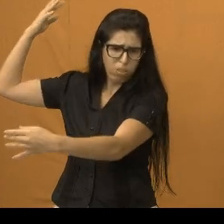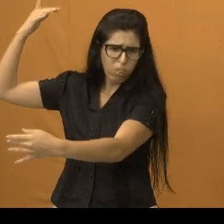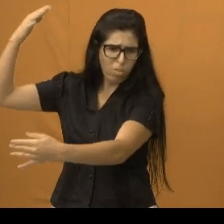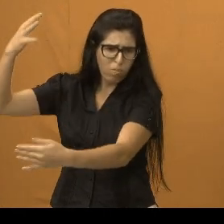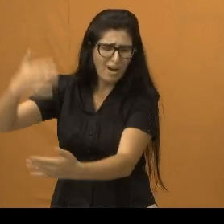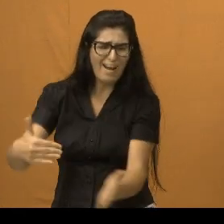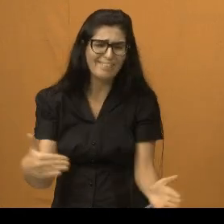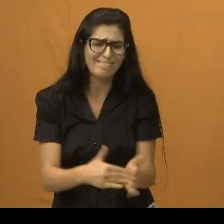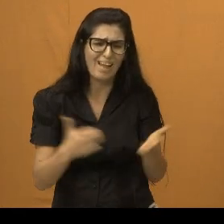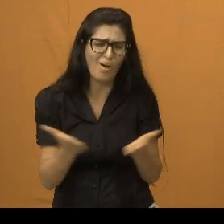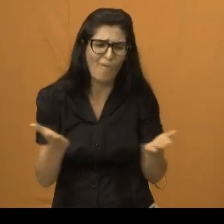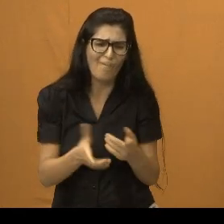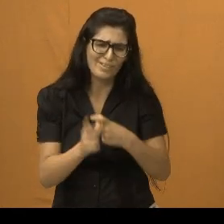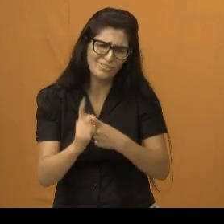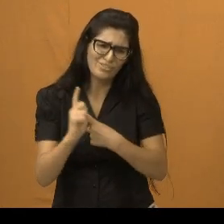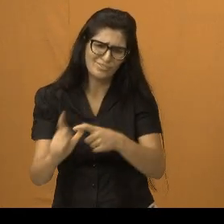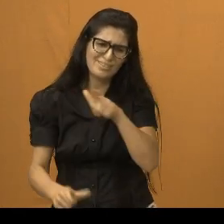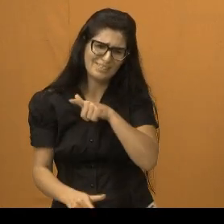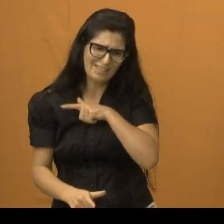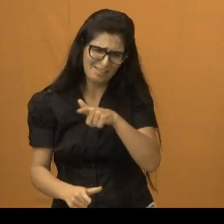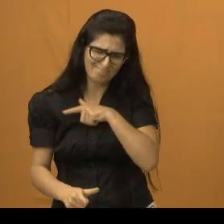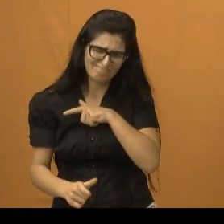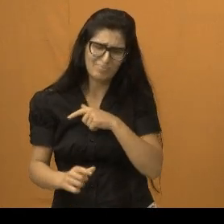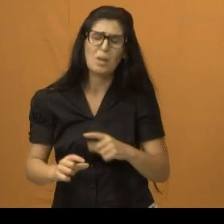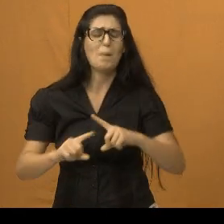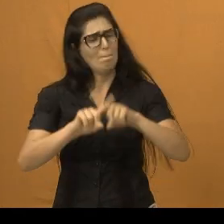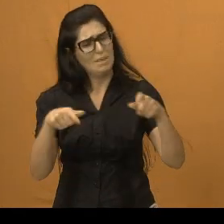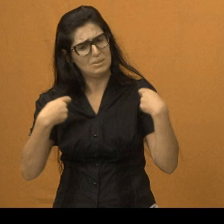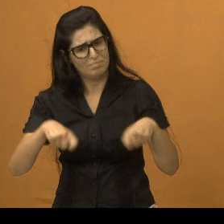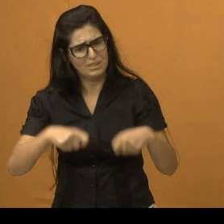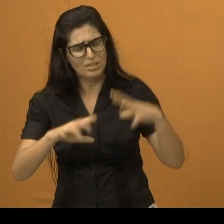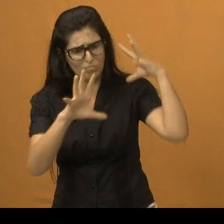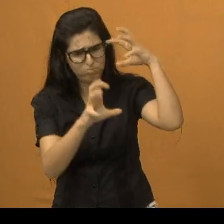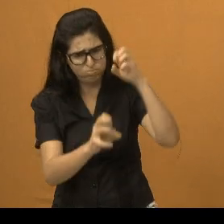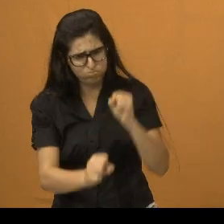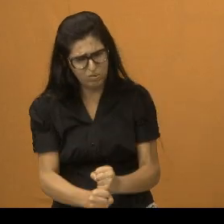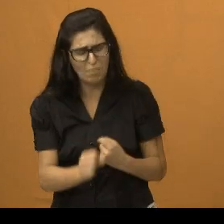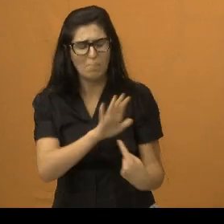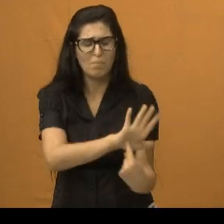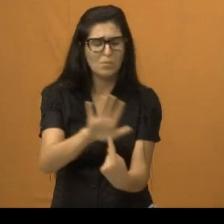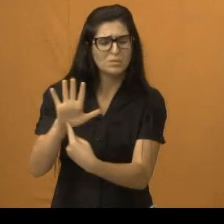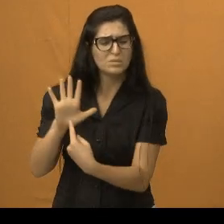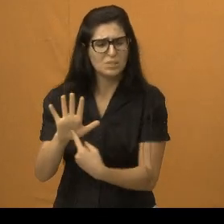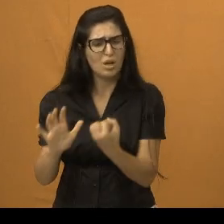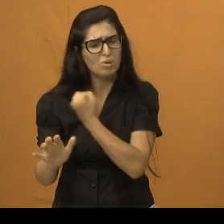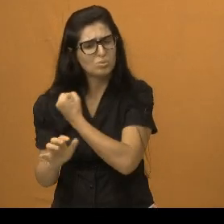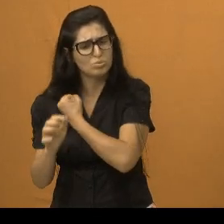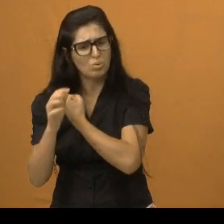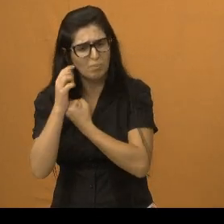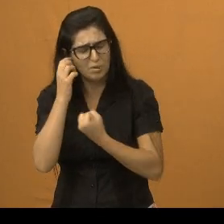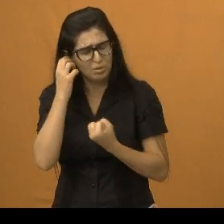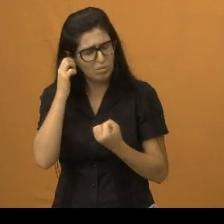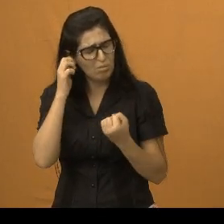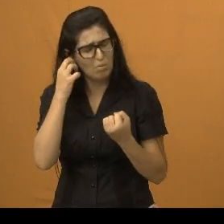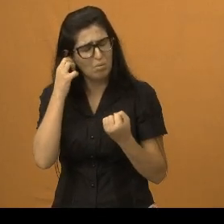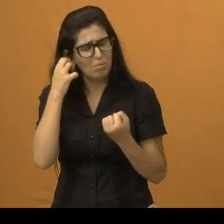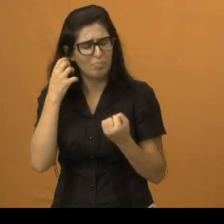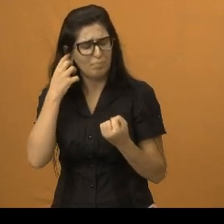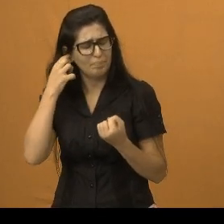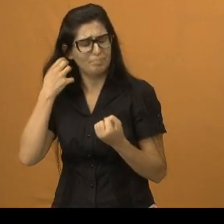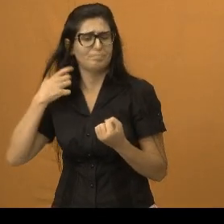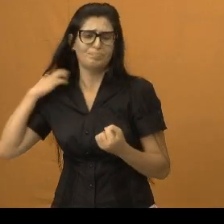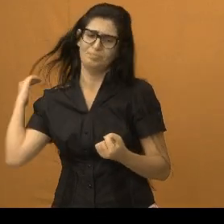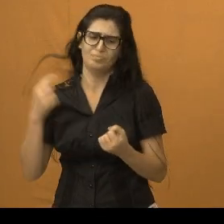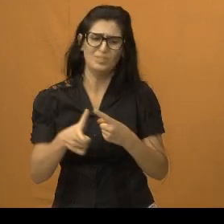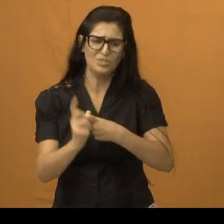ser recalculadas ao seu final de cada exercício, trazendo a valor presente, na qual há sempre esse aumento constante